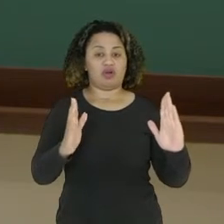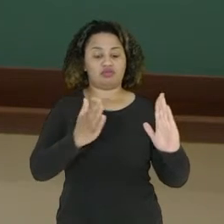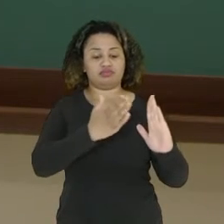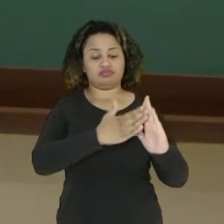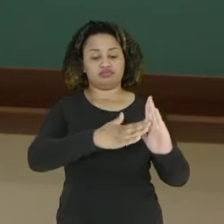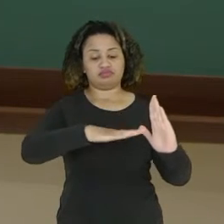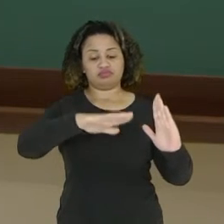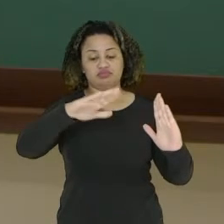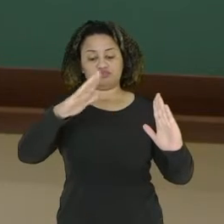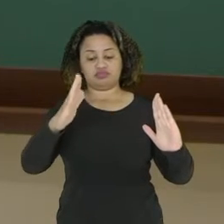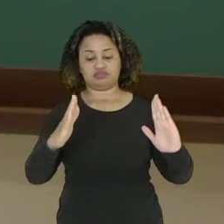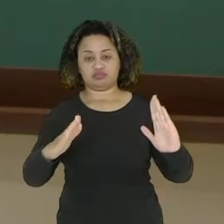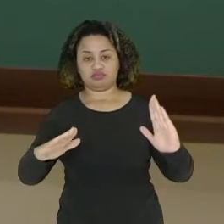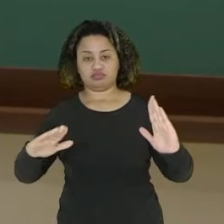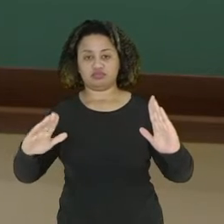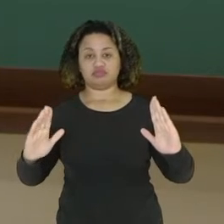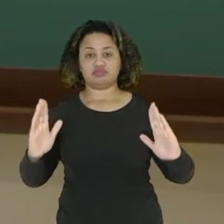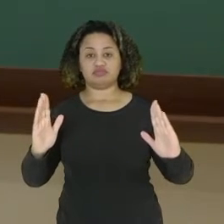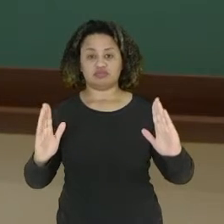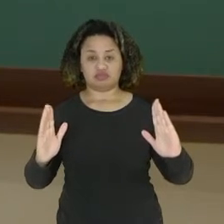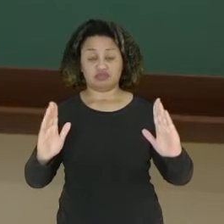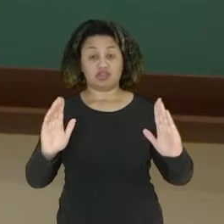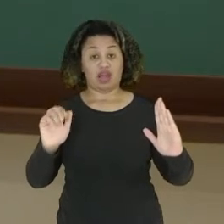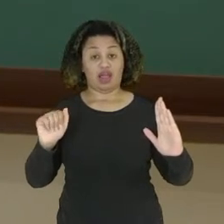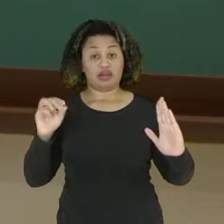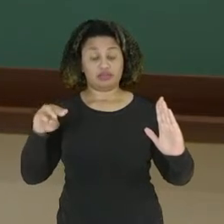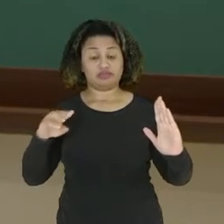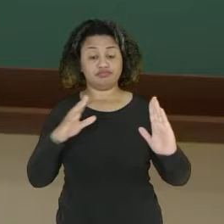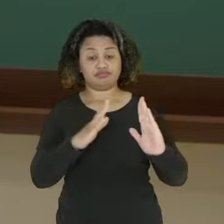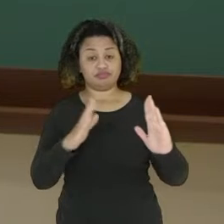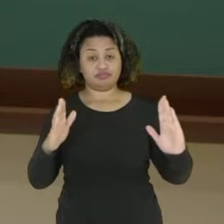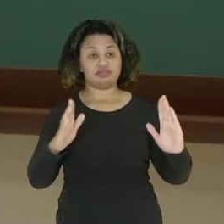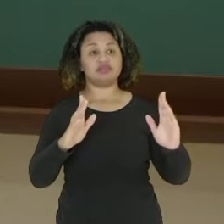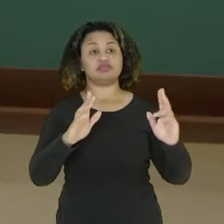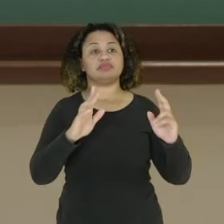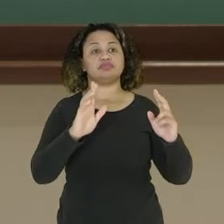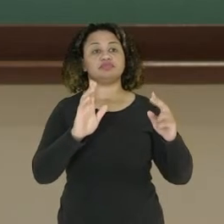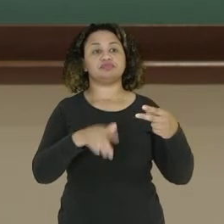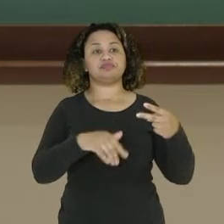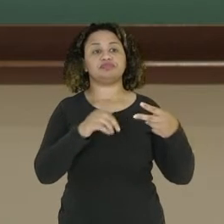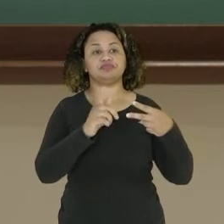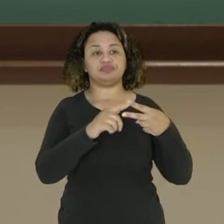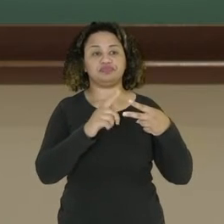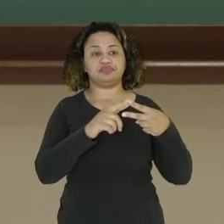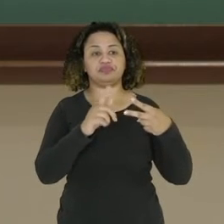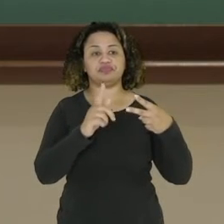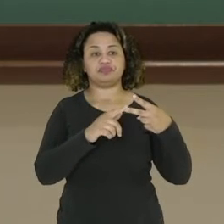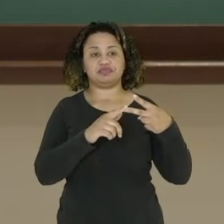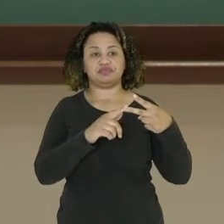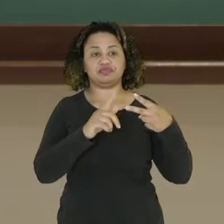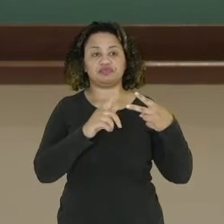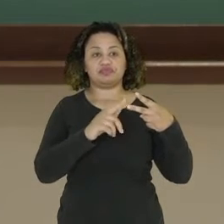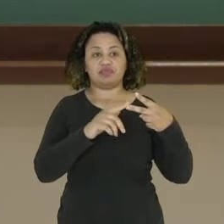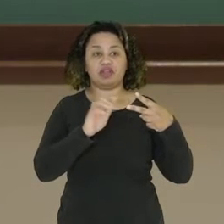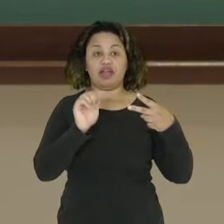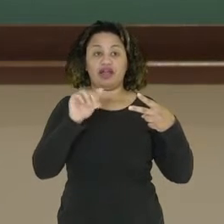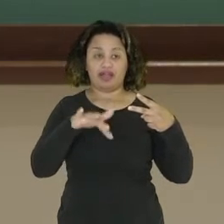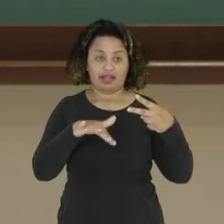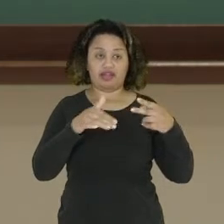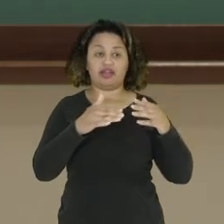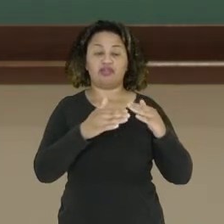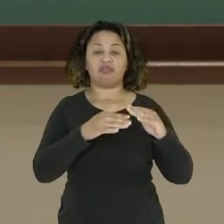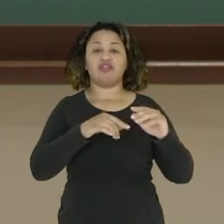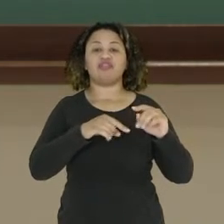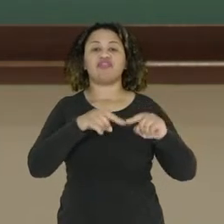A frequência da rádio AM, ela é diferente. Na rádio AM, a amplitude, ela é